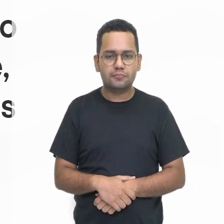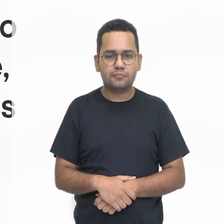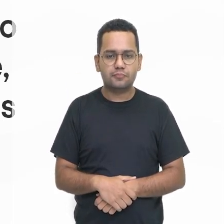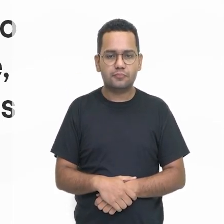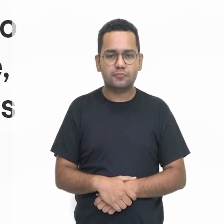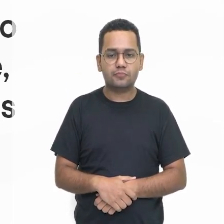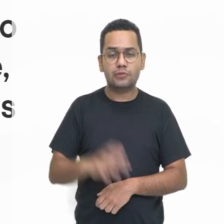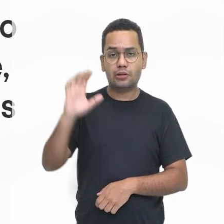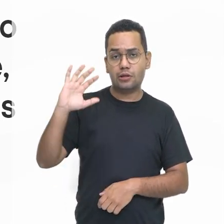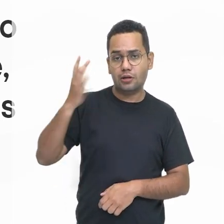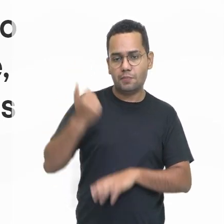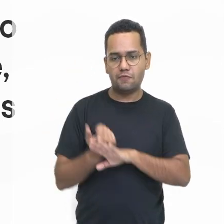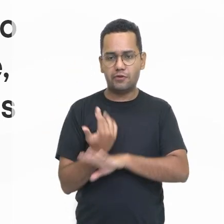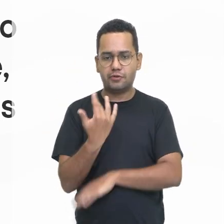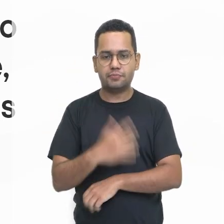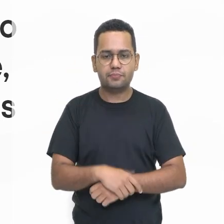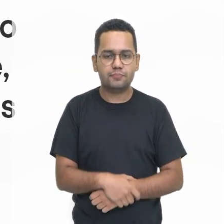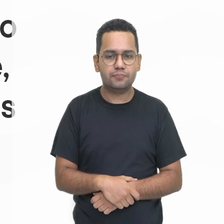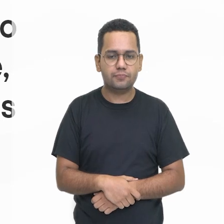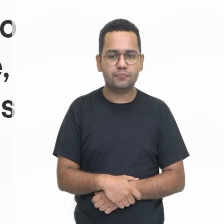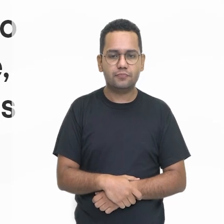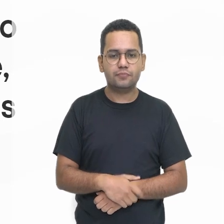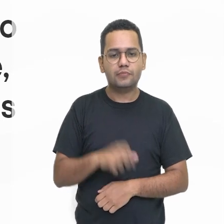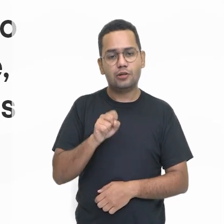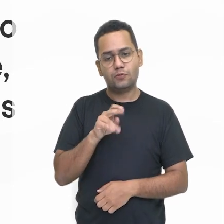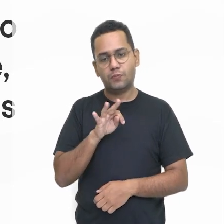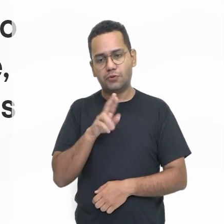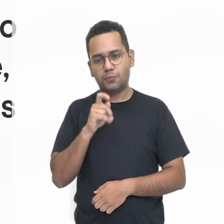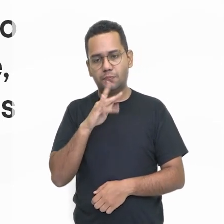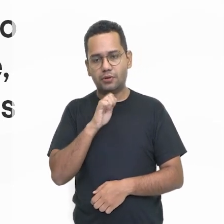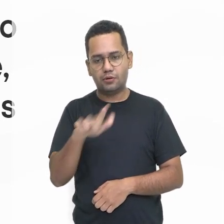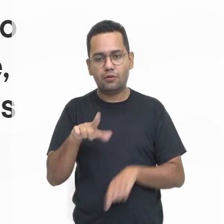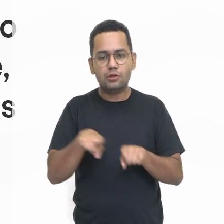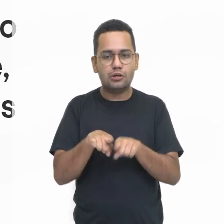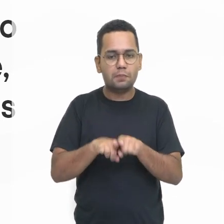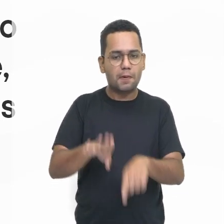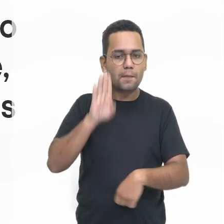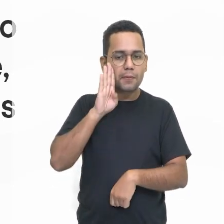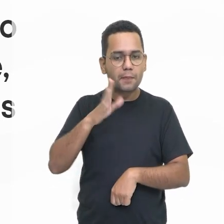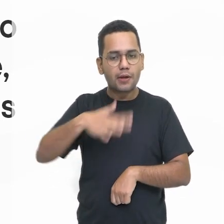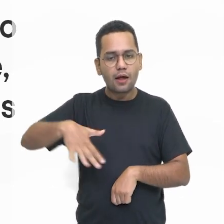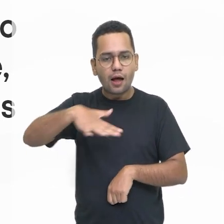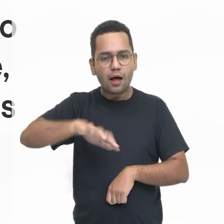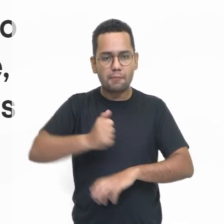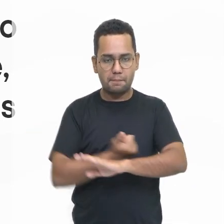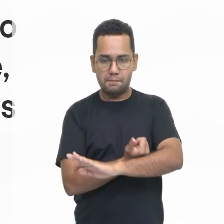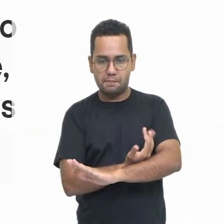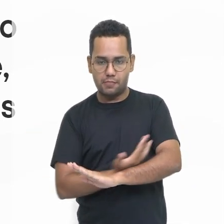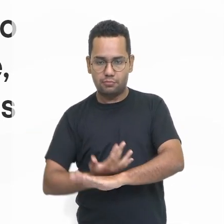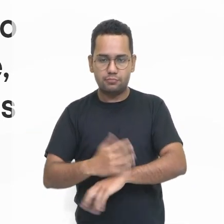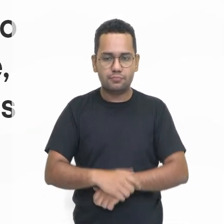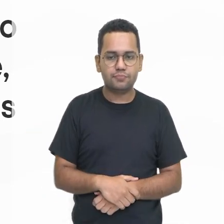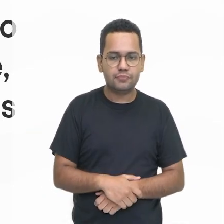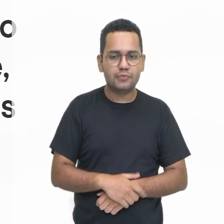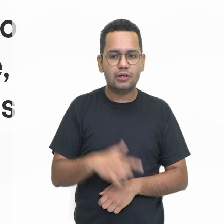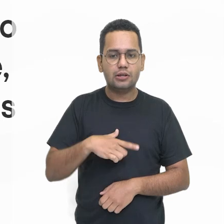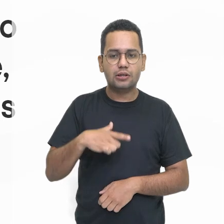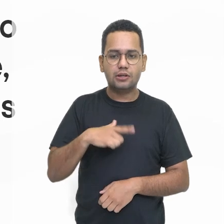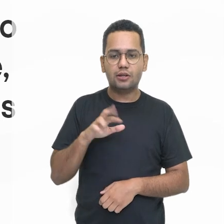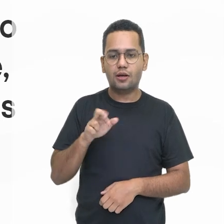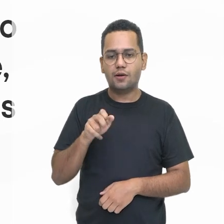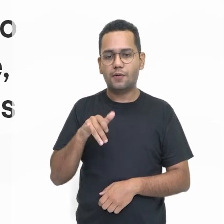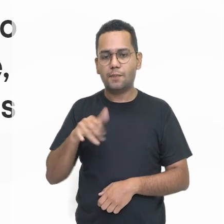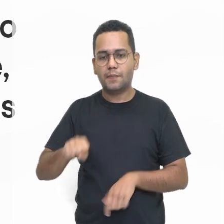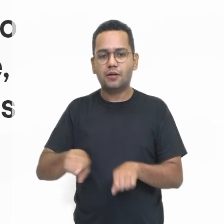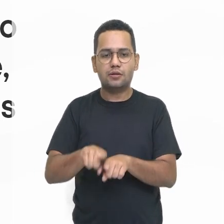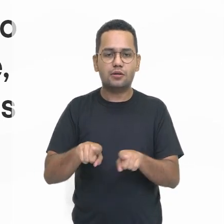brasileiro. Clima e vegetação, nós temos aí um clima subtropical e predomínio de paisagem campestre, recobertos por